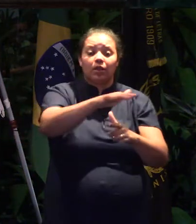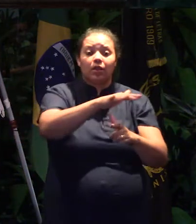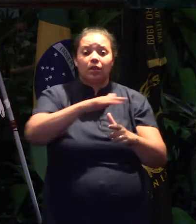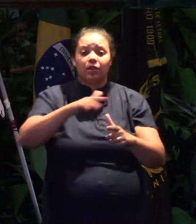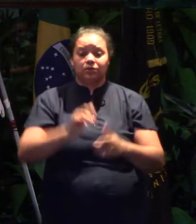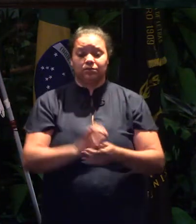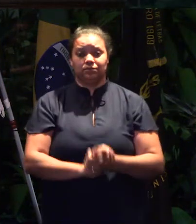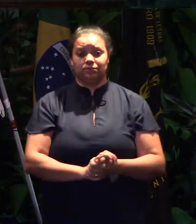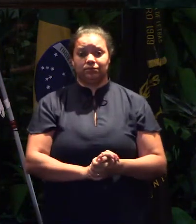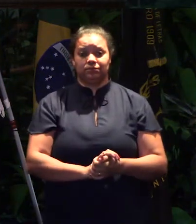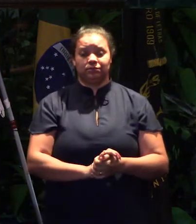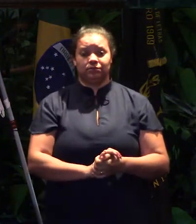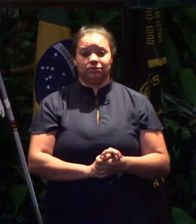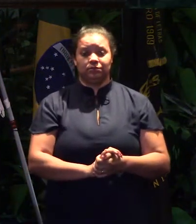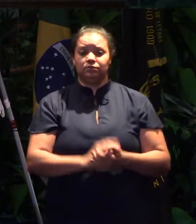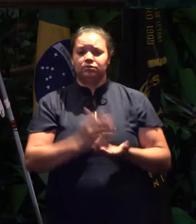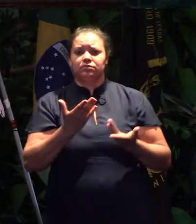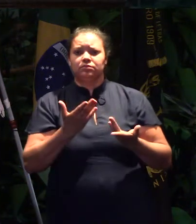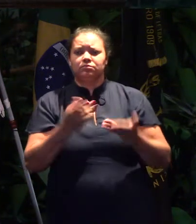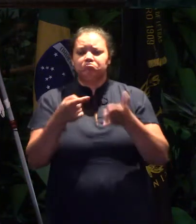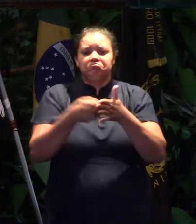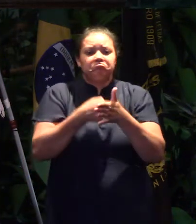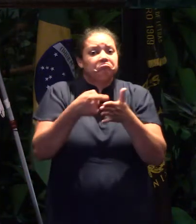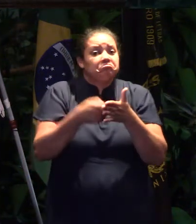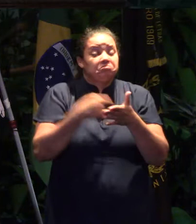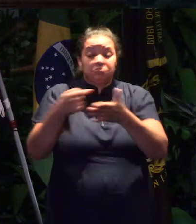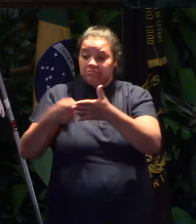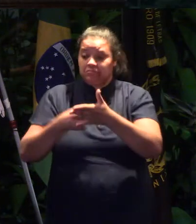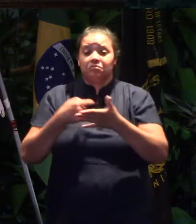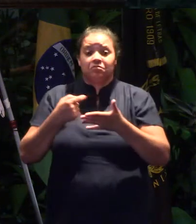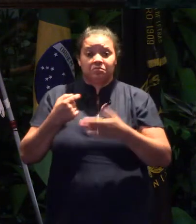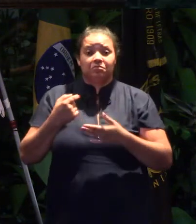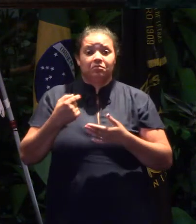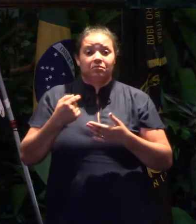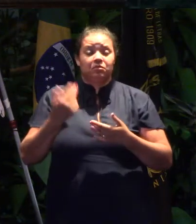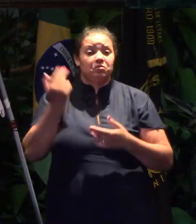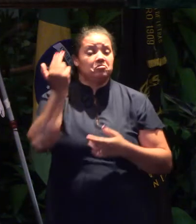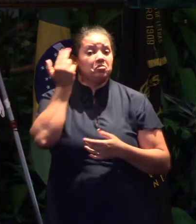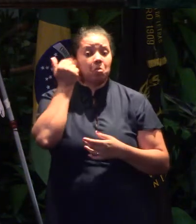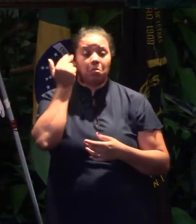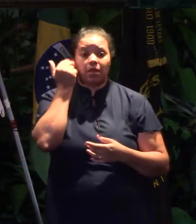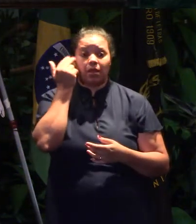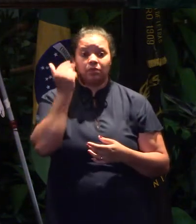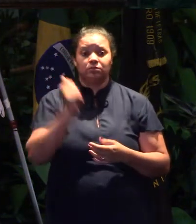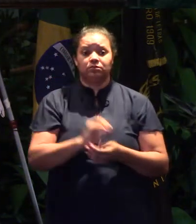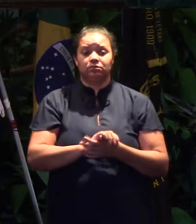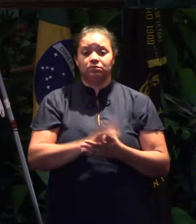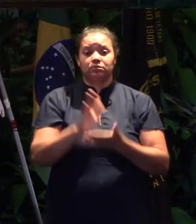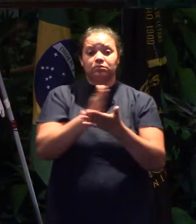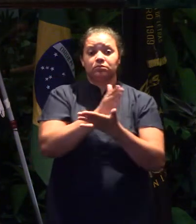É interessante, porque essas perguntas são bastante comuns, eu as ouço com uma certa frequência, mas são também